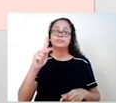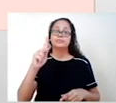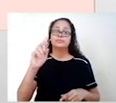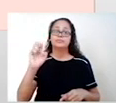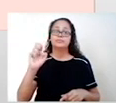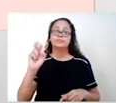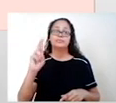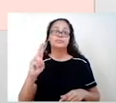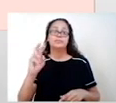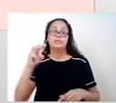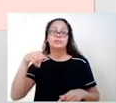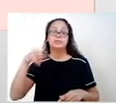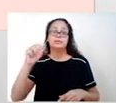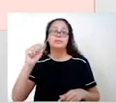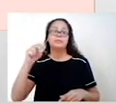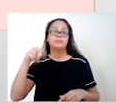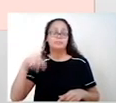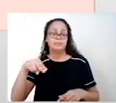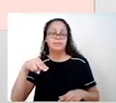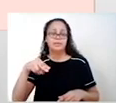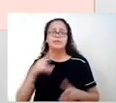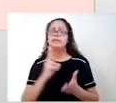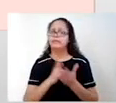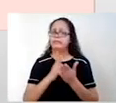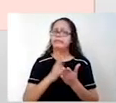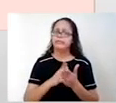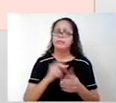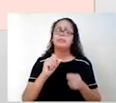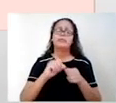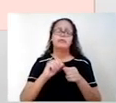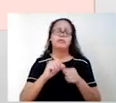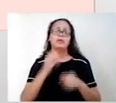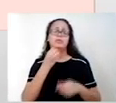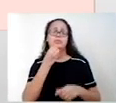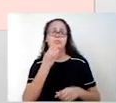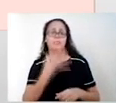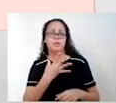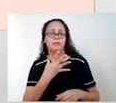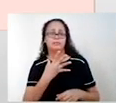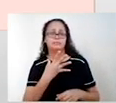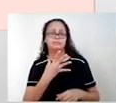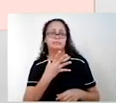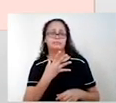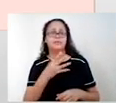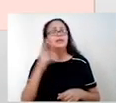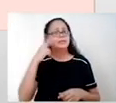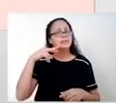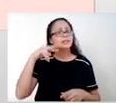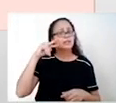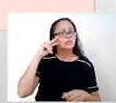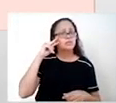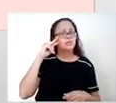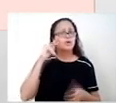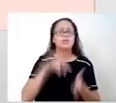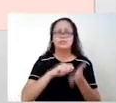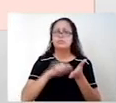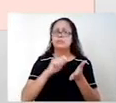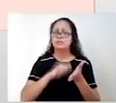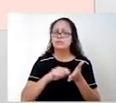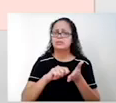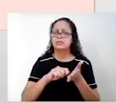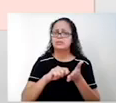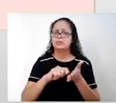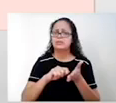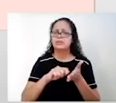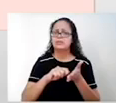Um herói que sempre pratica o bem. Então, se eu colocar alguma atitude dele ruim na história, não vai combinar, vai ficar sem sentido, porque não